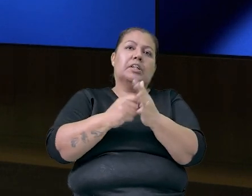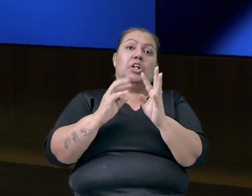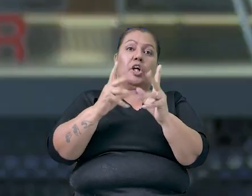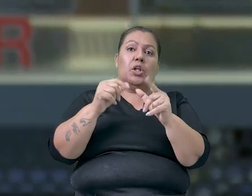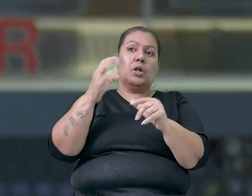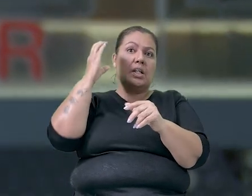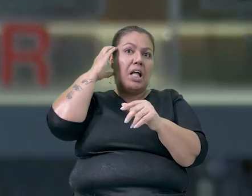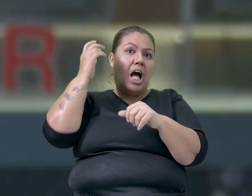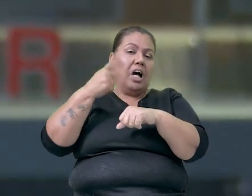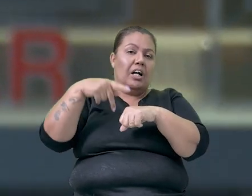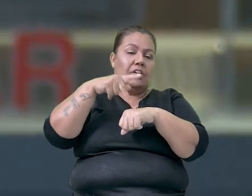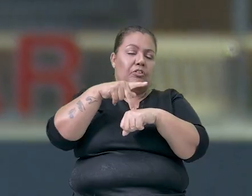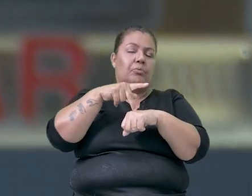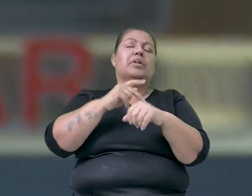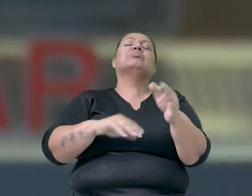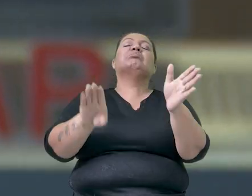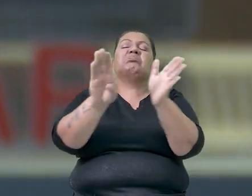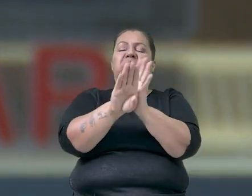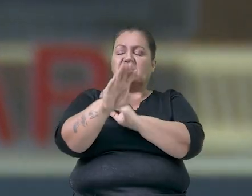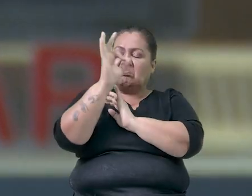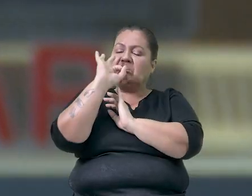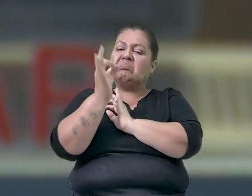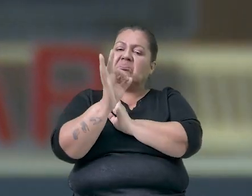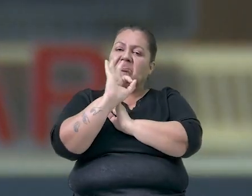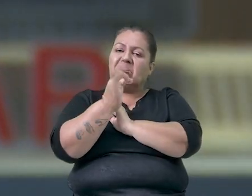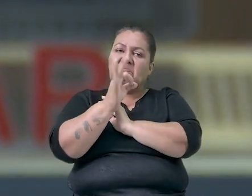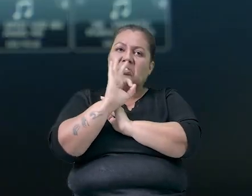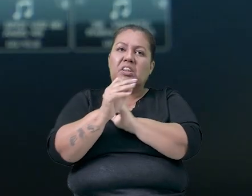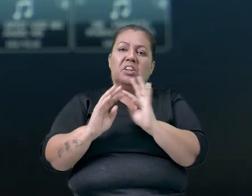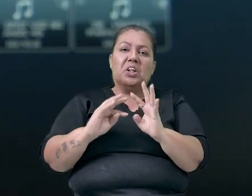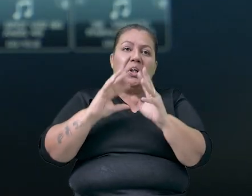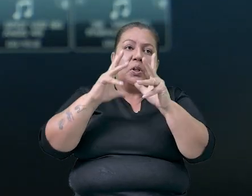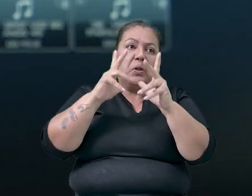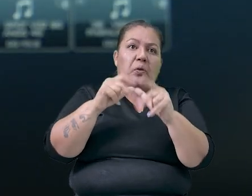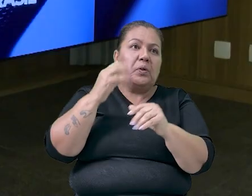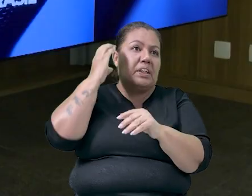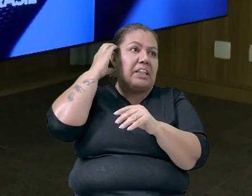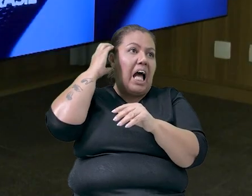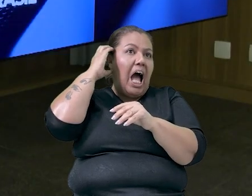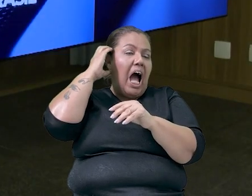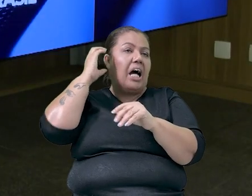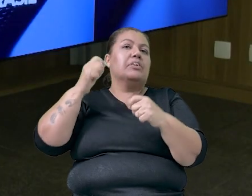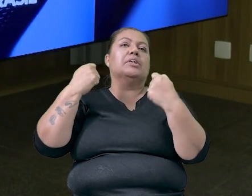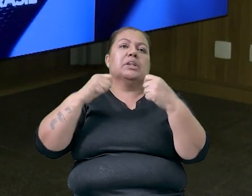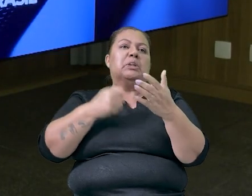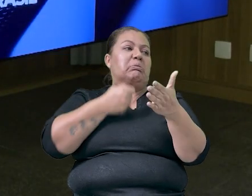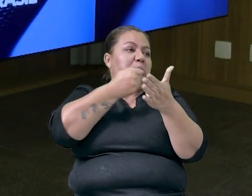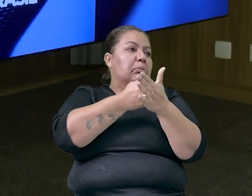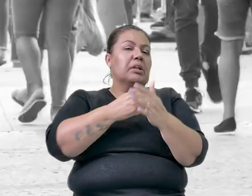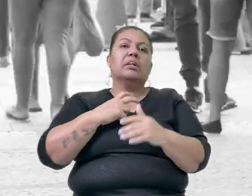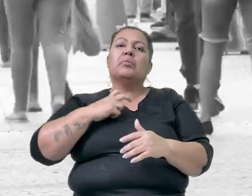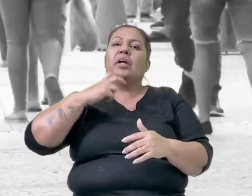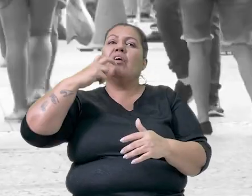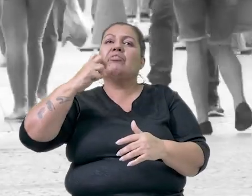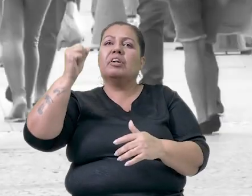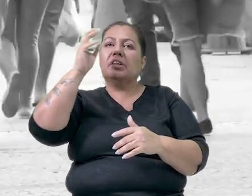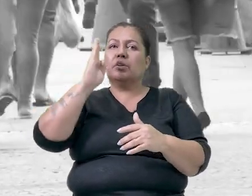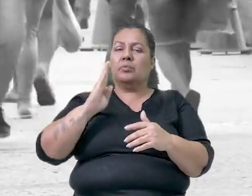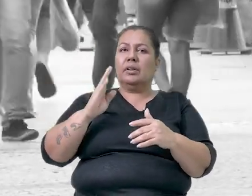do país. E chega mesmo. Afinal, todas as rádios são obrigadas a exibir a Voz do Brasil.